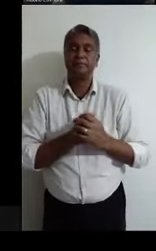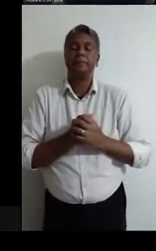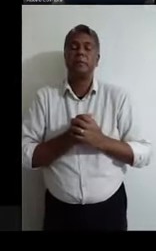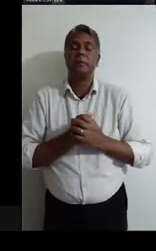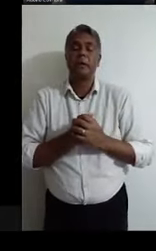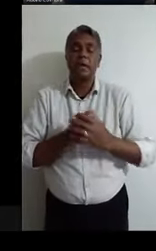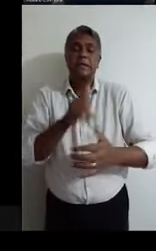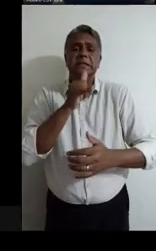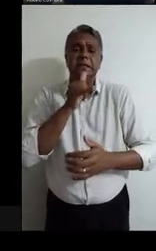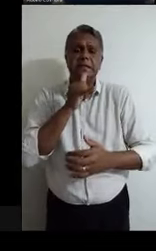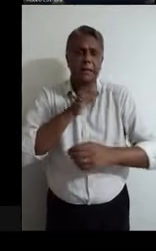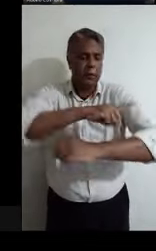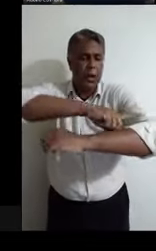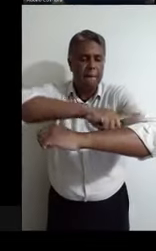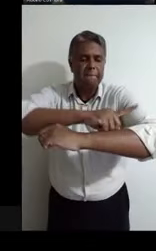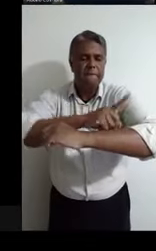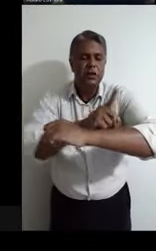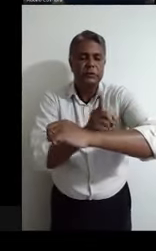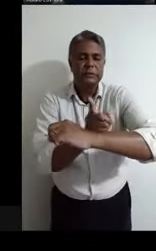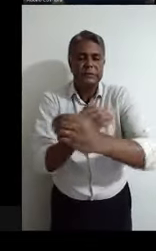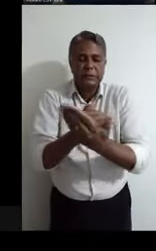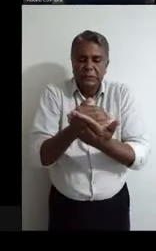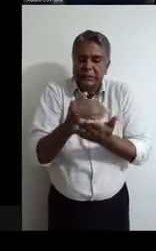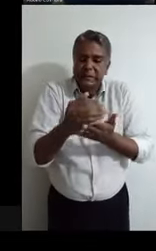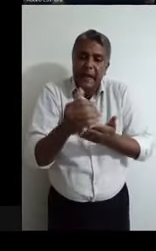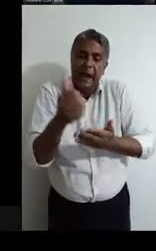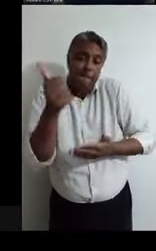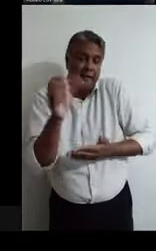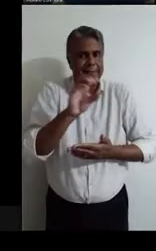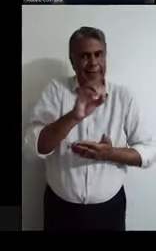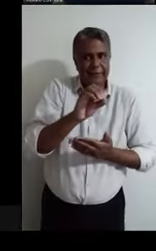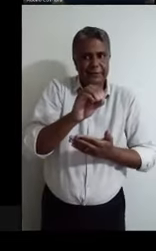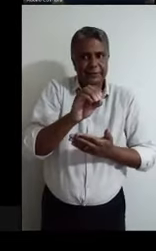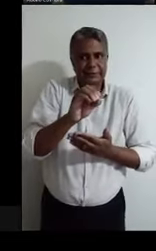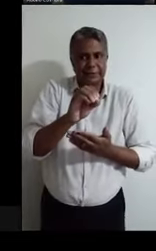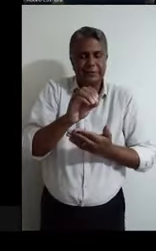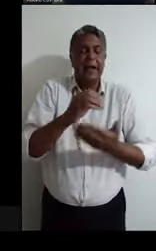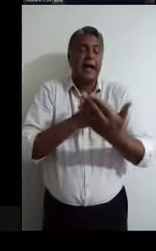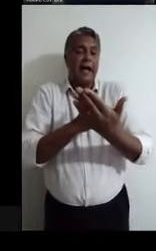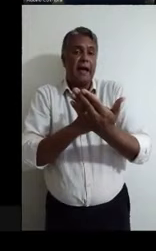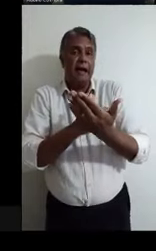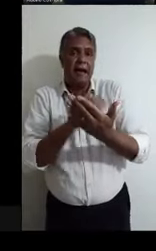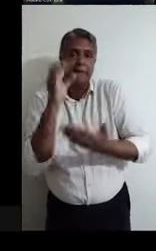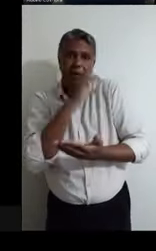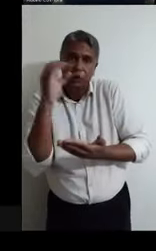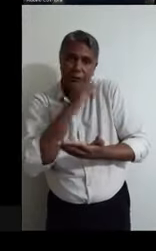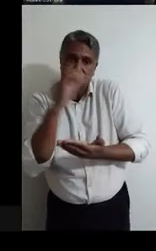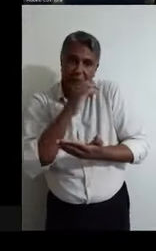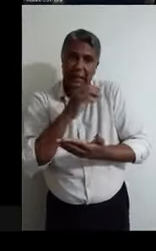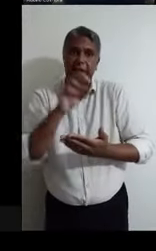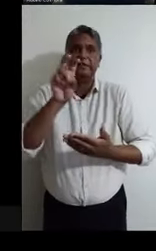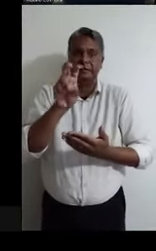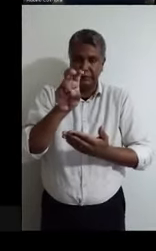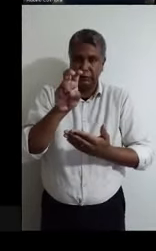do exemplo, a velocidade inicial vale 10 e a aceleração vale 5. Substituindo isso na equação da